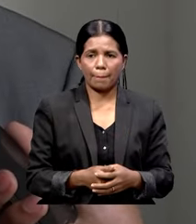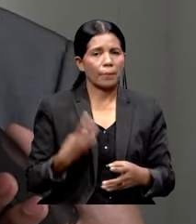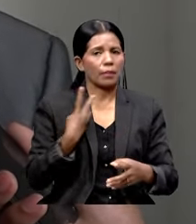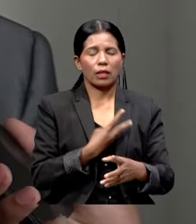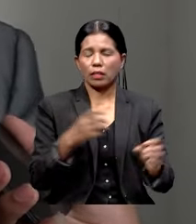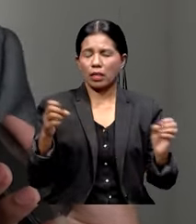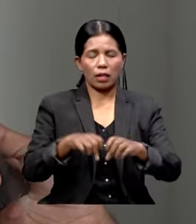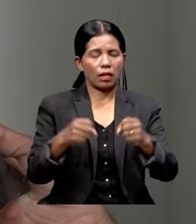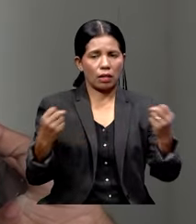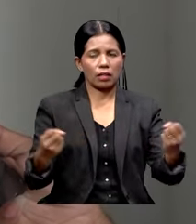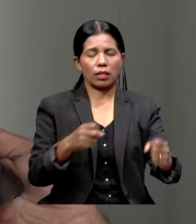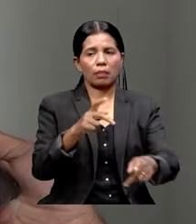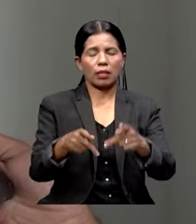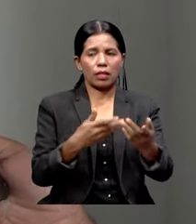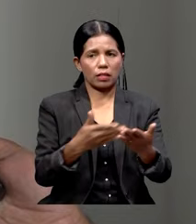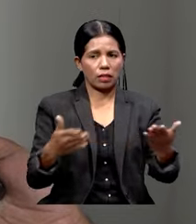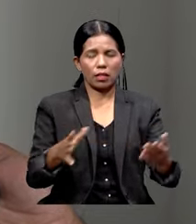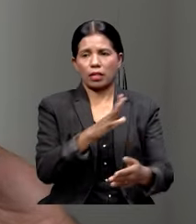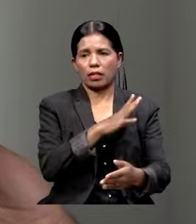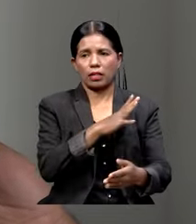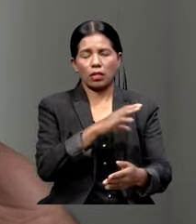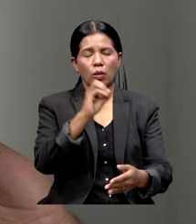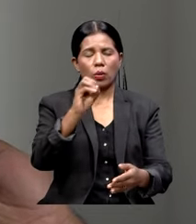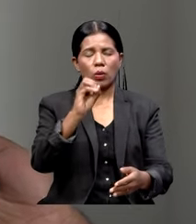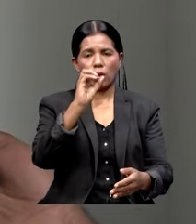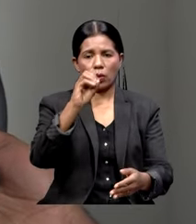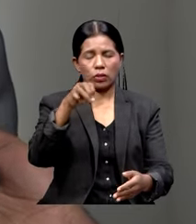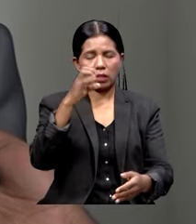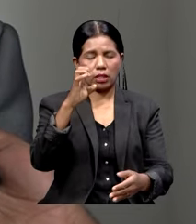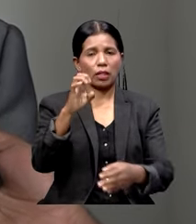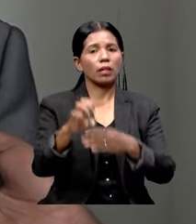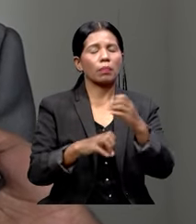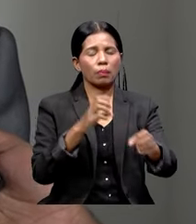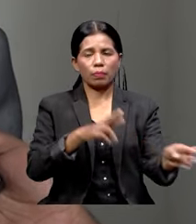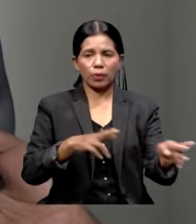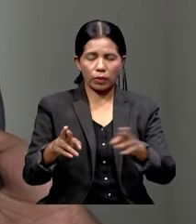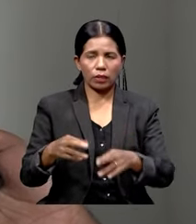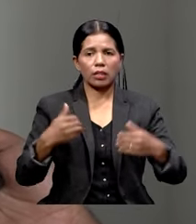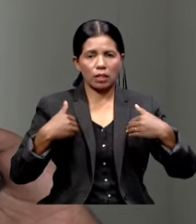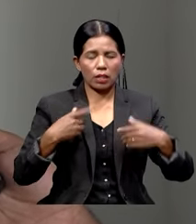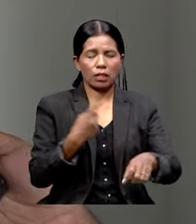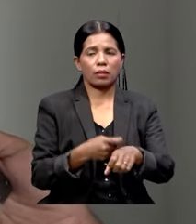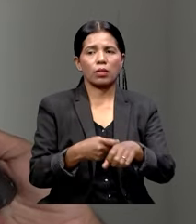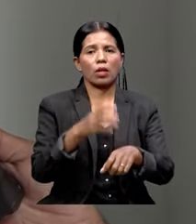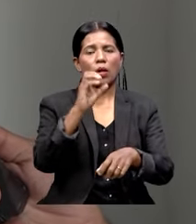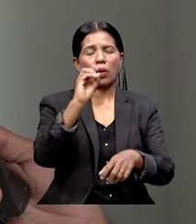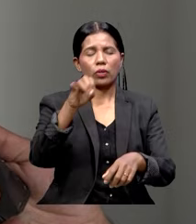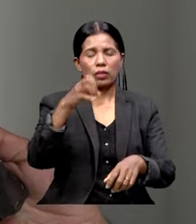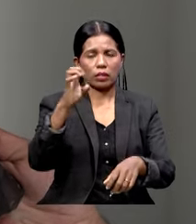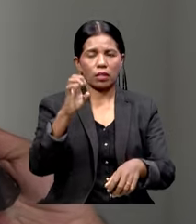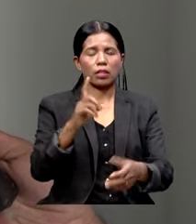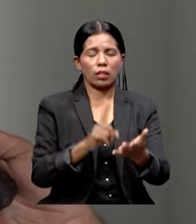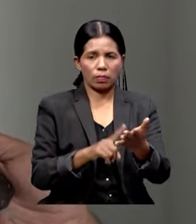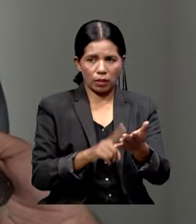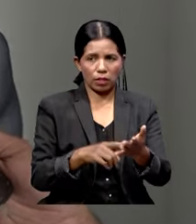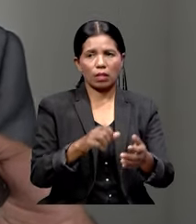la estraga é manessa. Ha hein, se o Zé né pronto, não rotou na caia tempo, qualquer antes de o Zé ser levado ela mas ha unha tempo